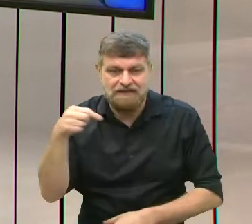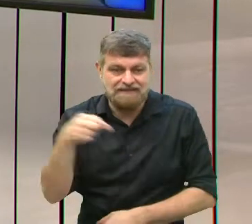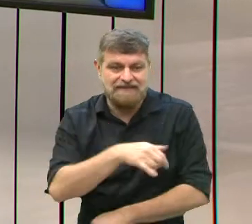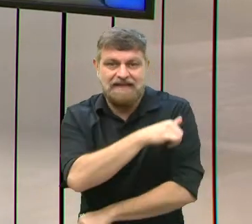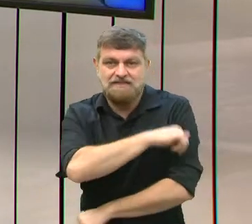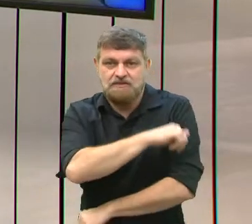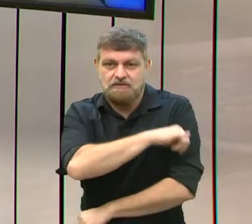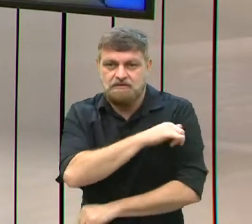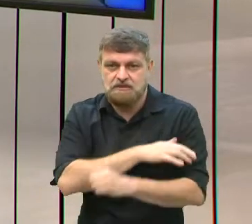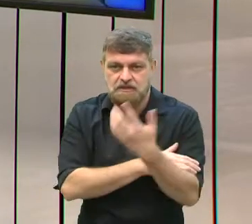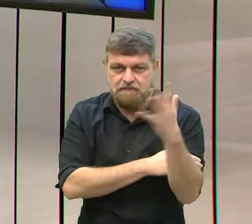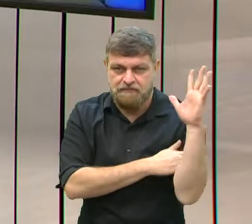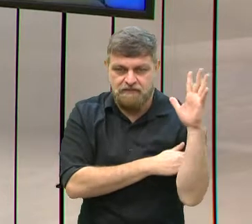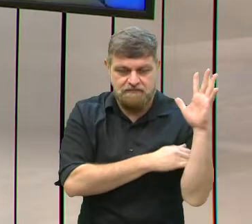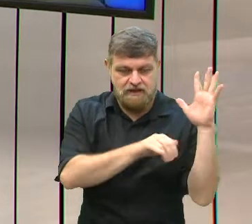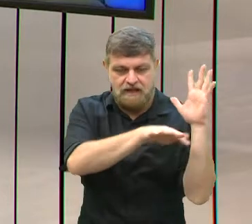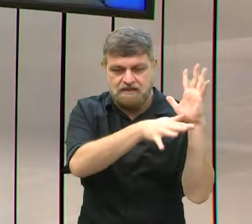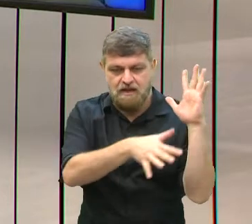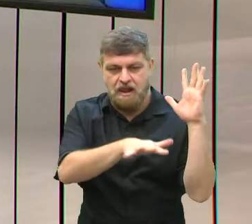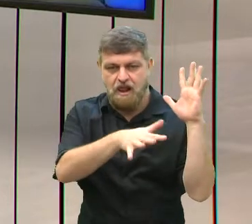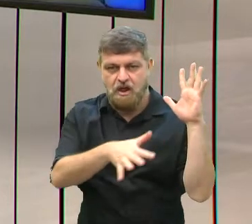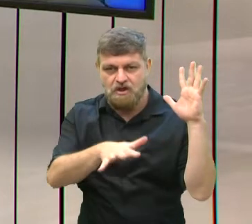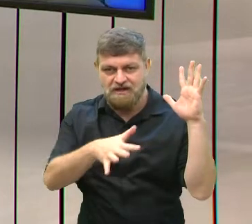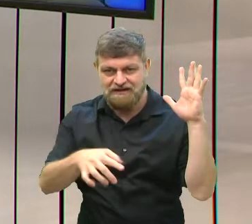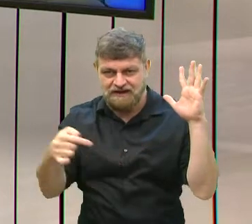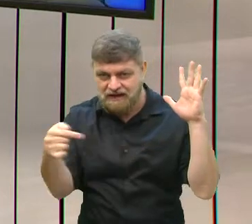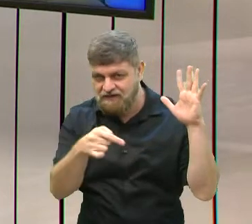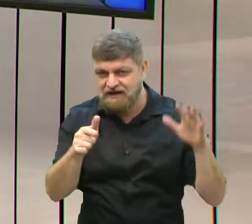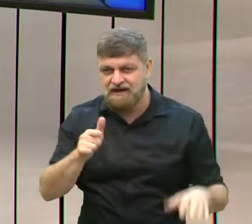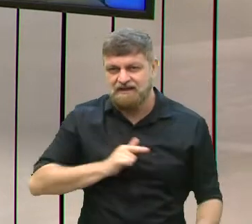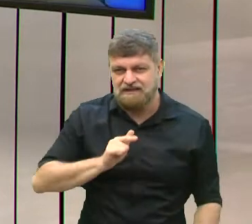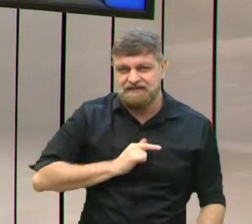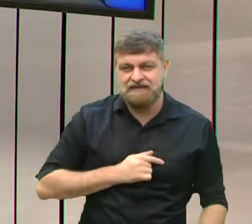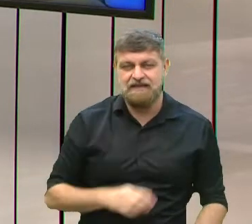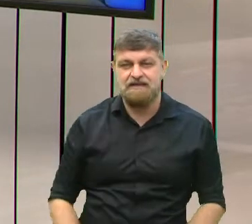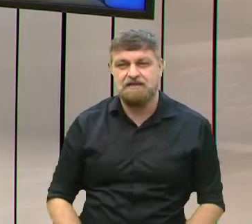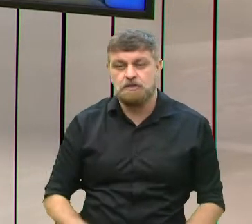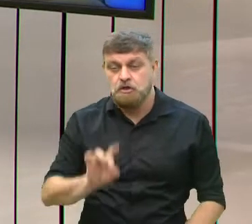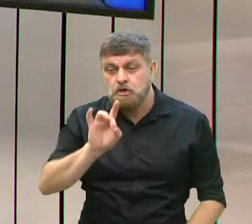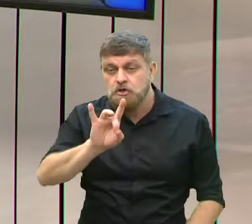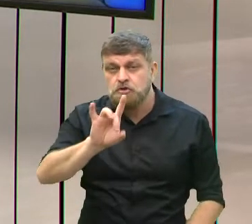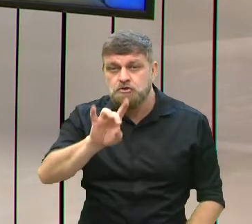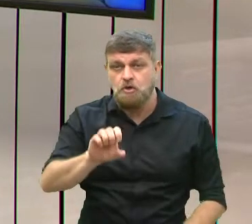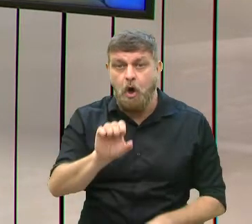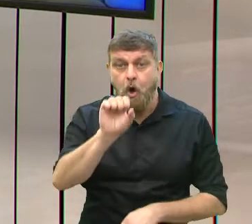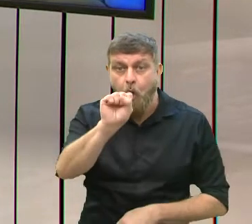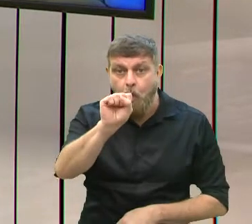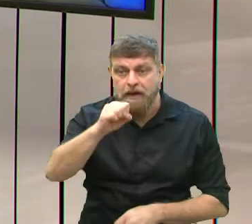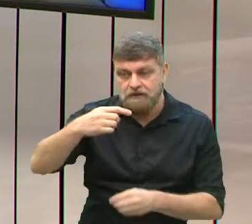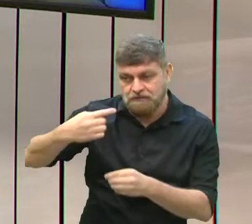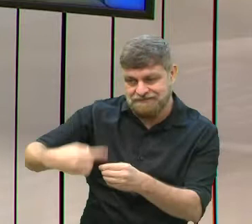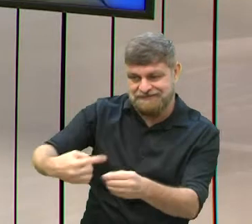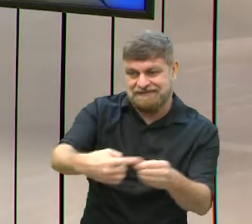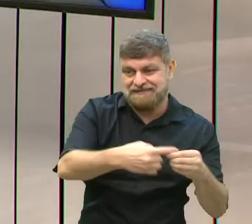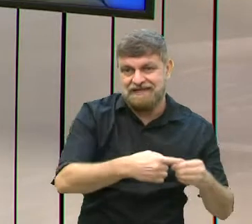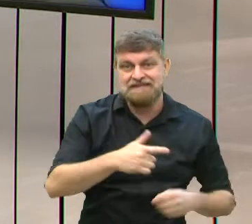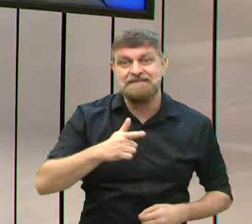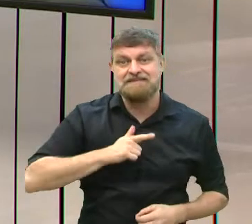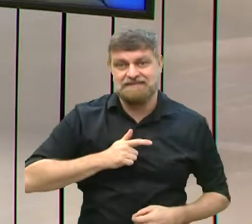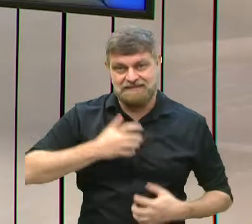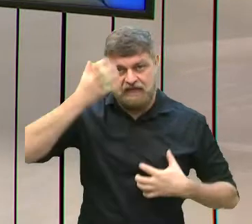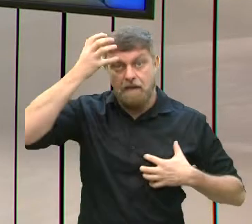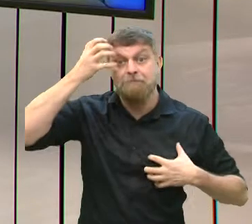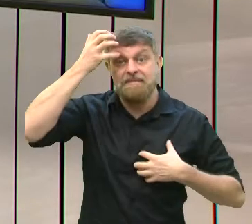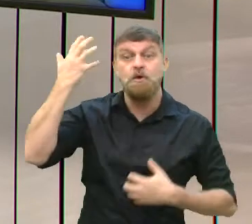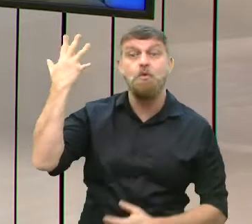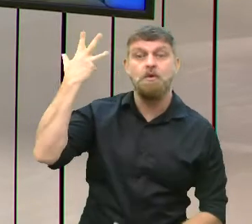Baixada Litorânea do estado do Rio, hoje com uma distribuição restrita a 8 municípios somente aqui do